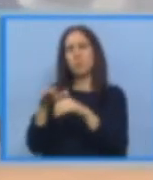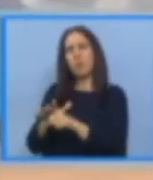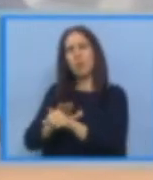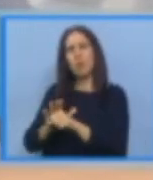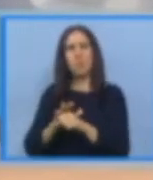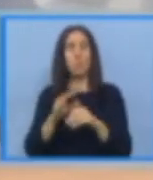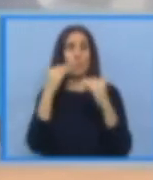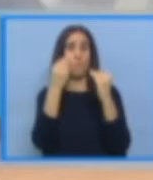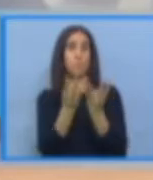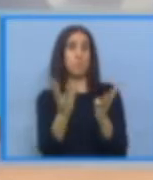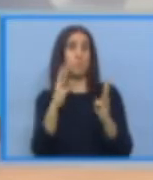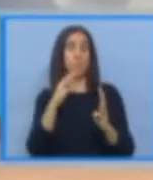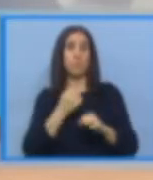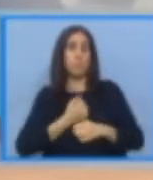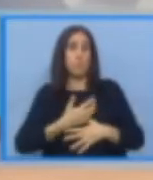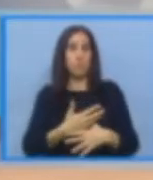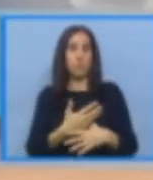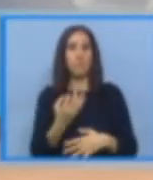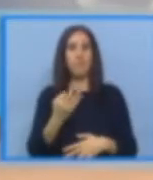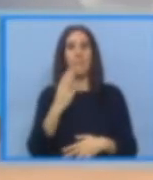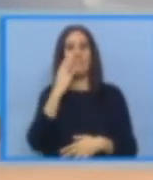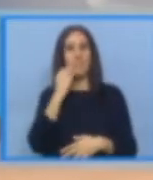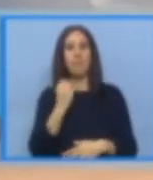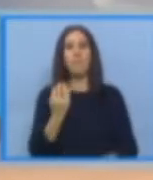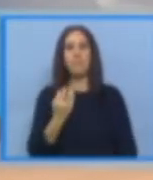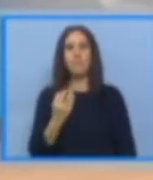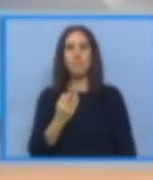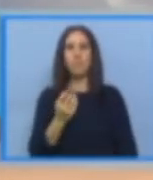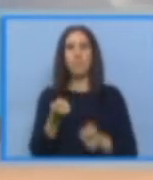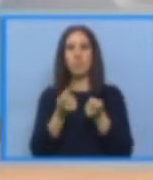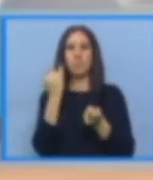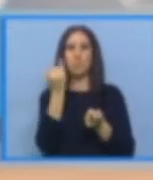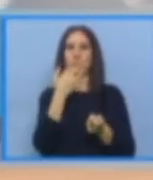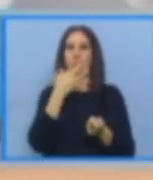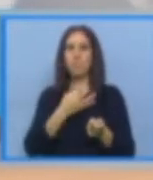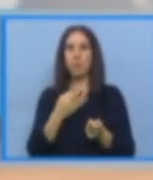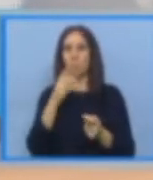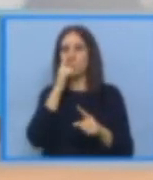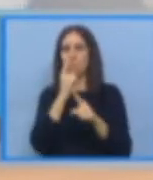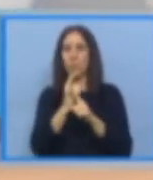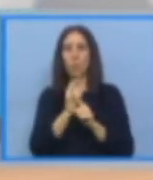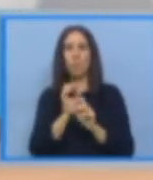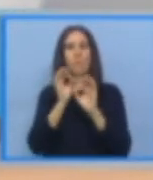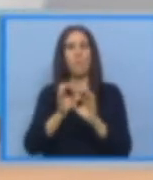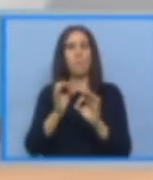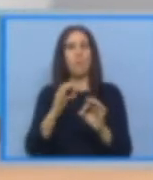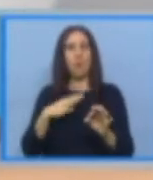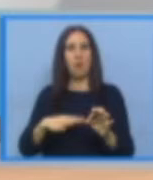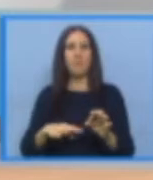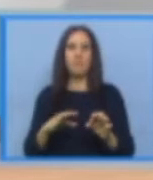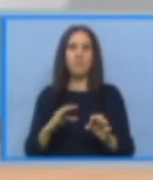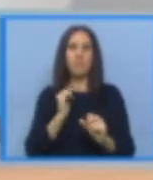ou formação profissional. E, por isso, acho que, de alguma maneira, todas as organizações estão a trabalhar para o mesmo bem, que é um